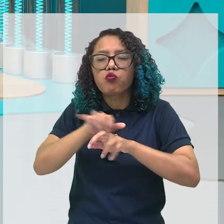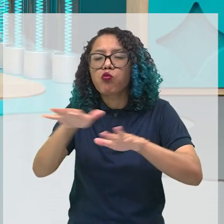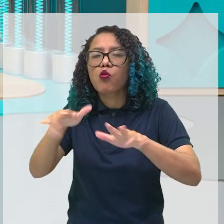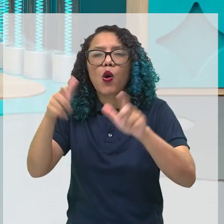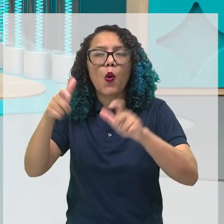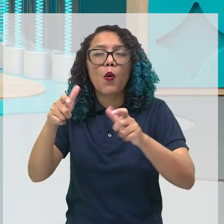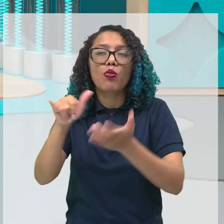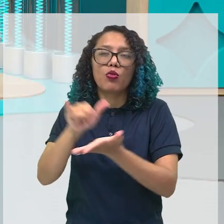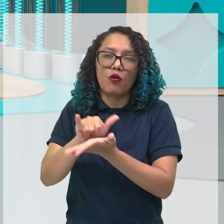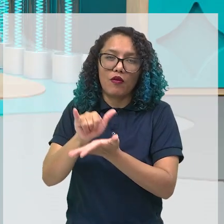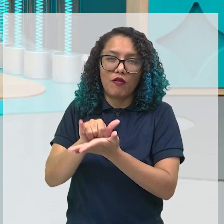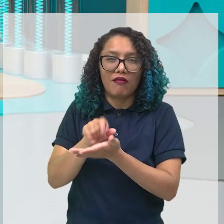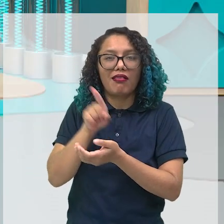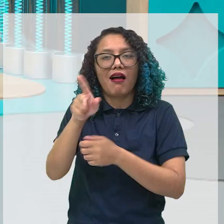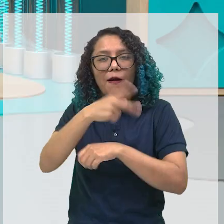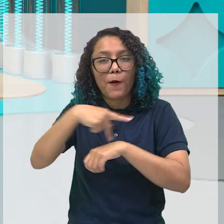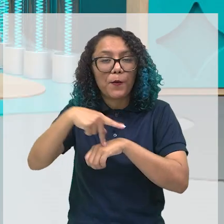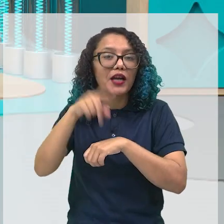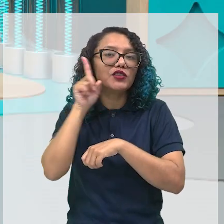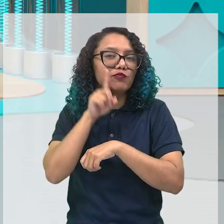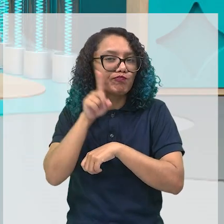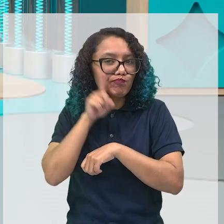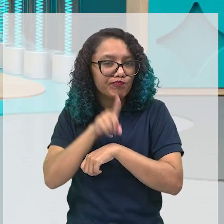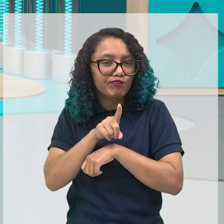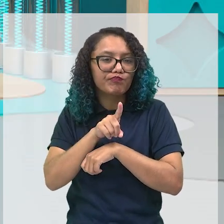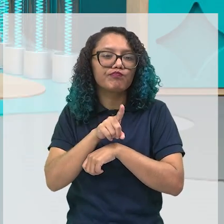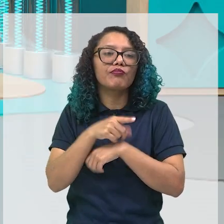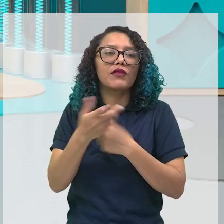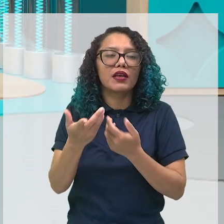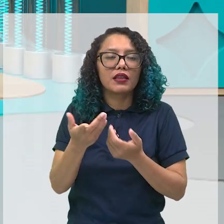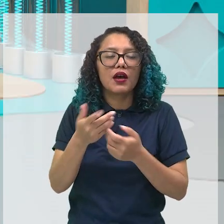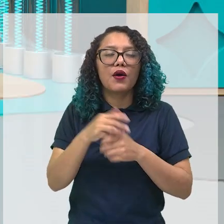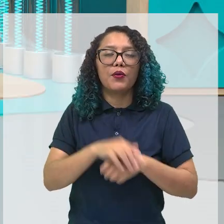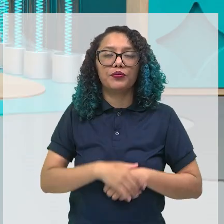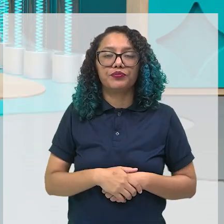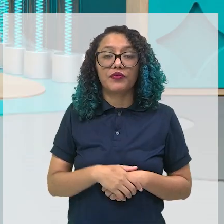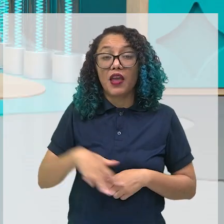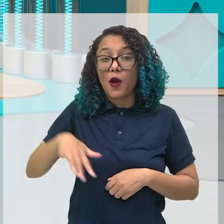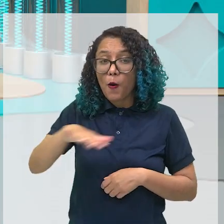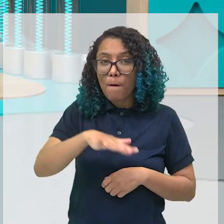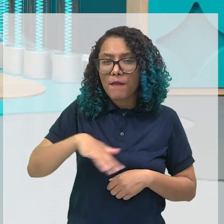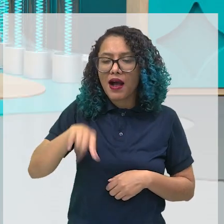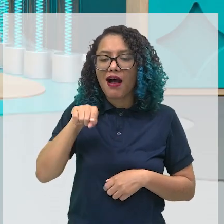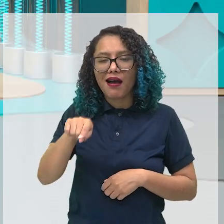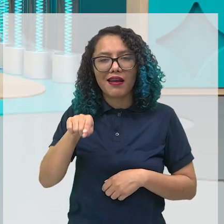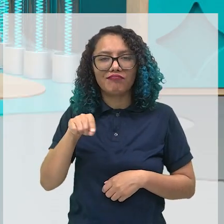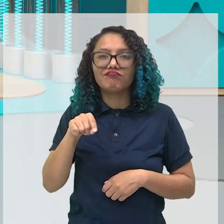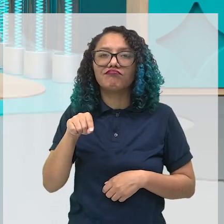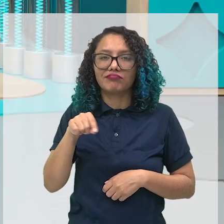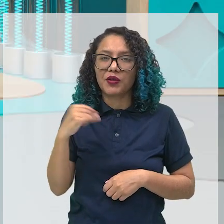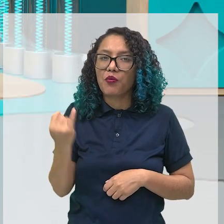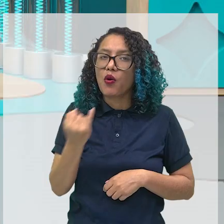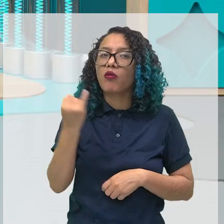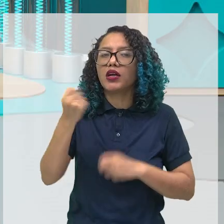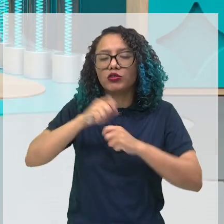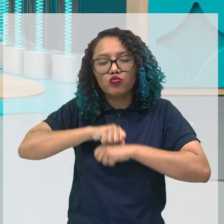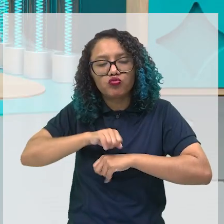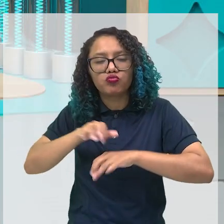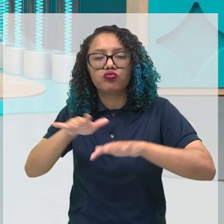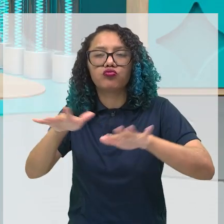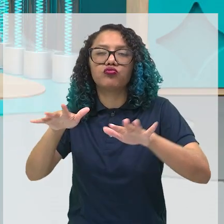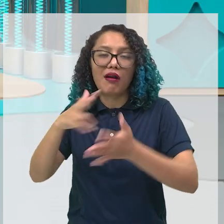Espaço, né, ambiente que se tornou ali um centro importante para a salsa. Lá, os músicos e dançarinos latinos,